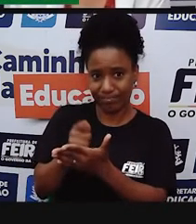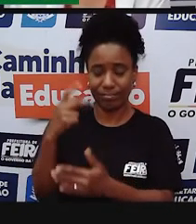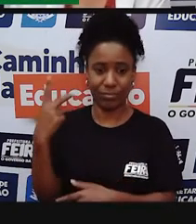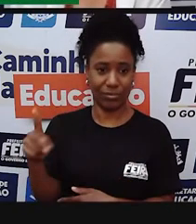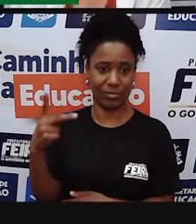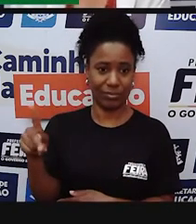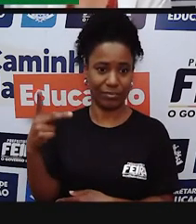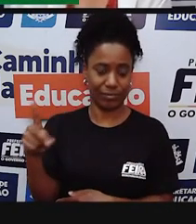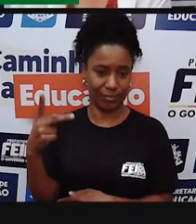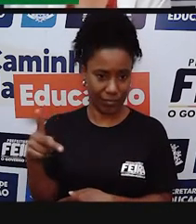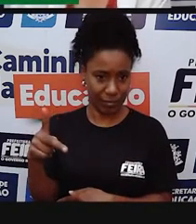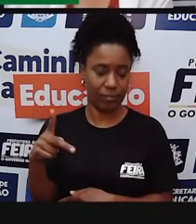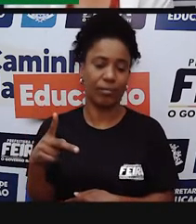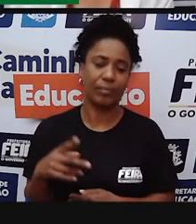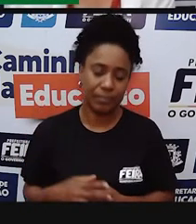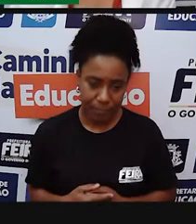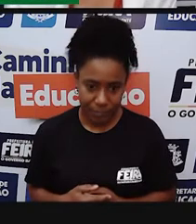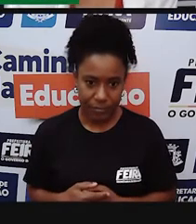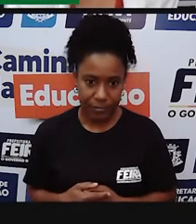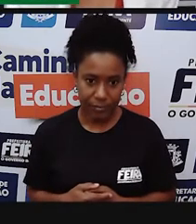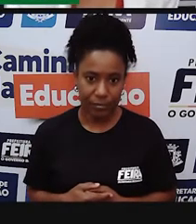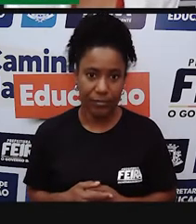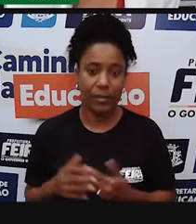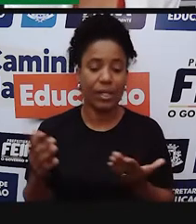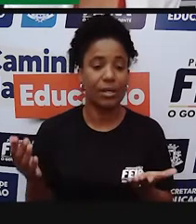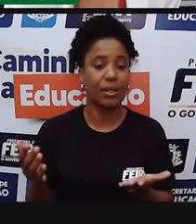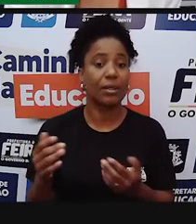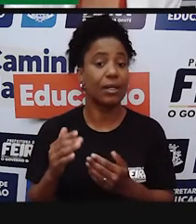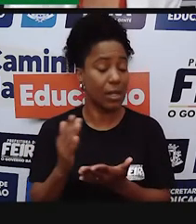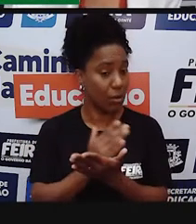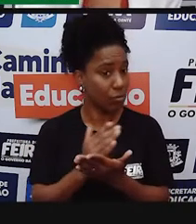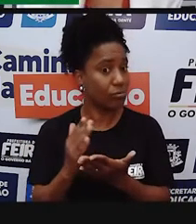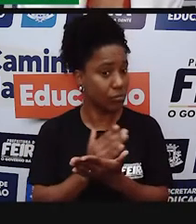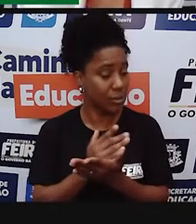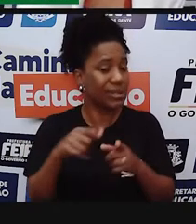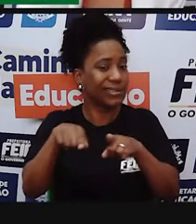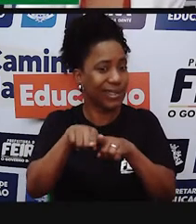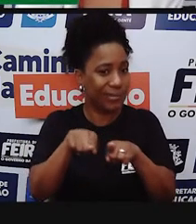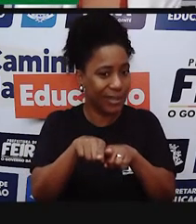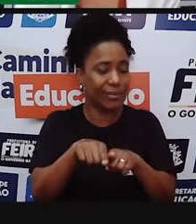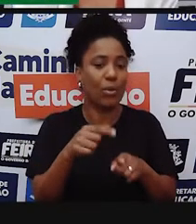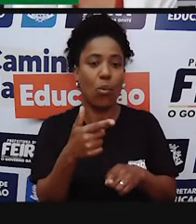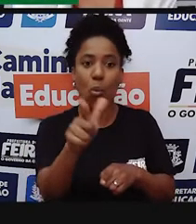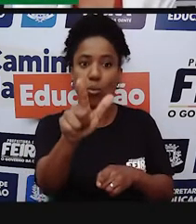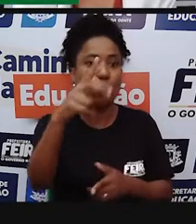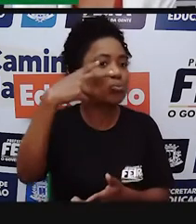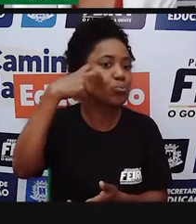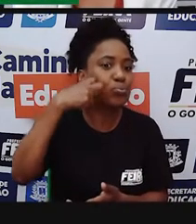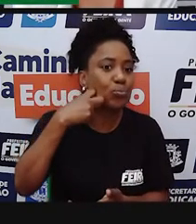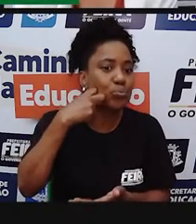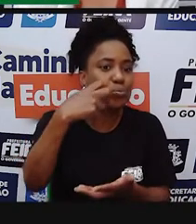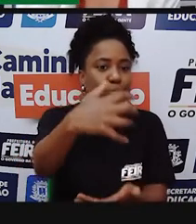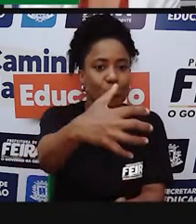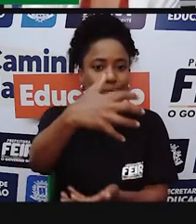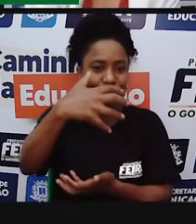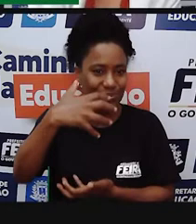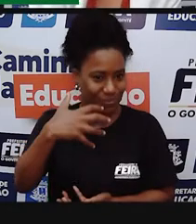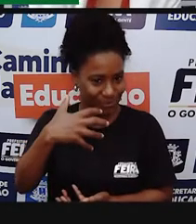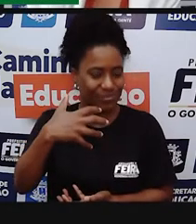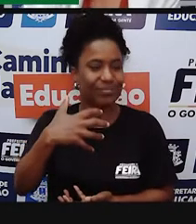também são adotadas ou vivem em famílias nas costas então devemos levar em consideração